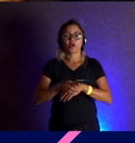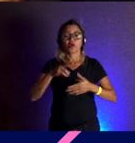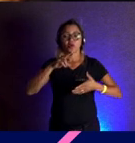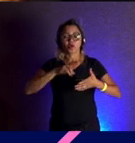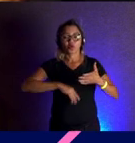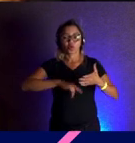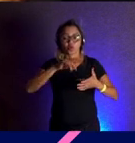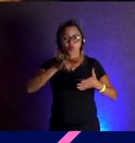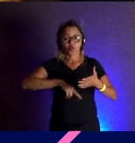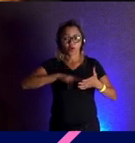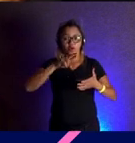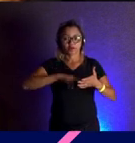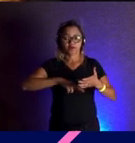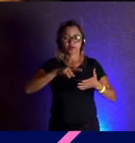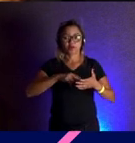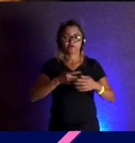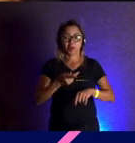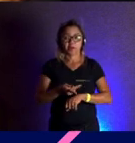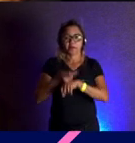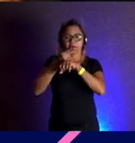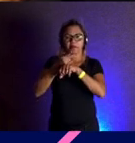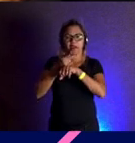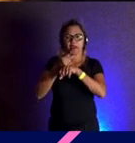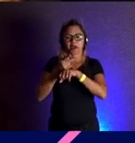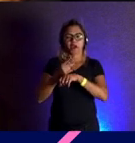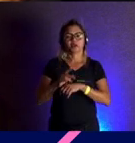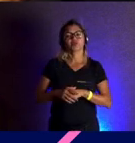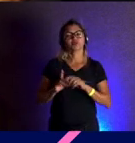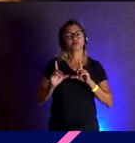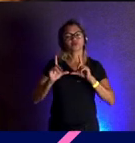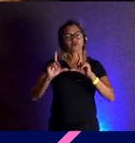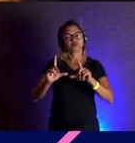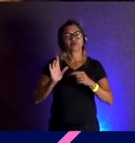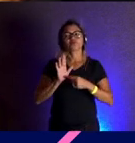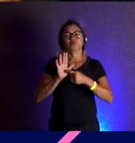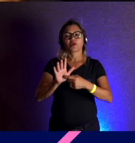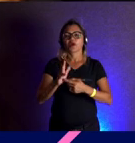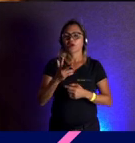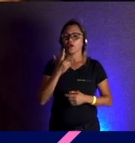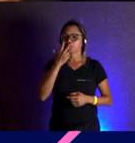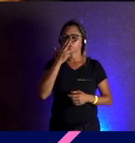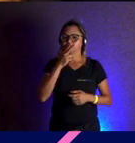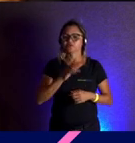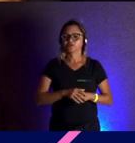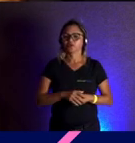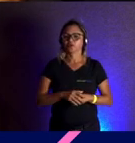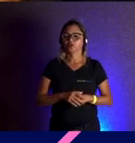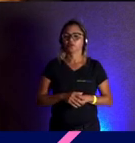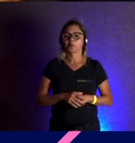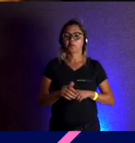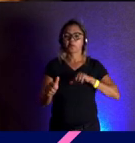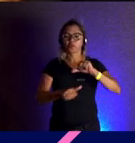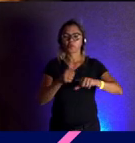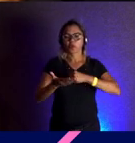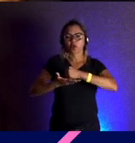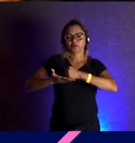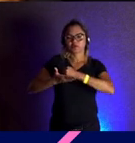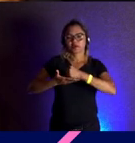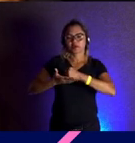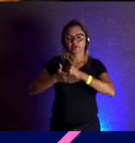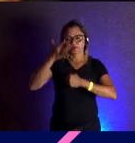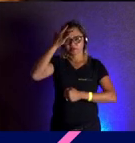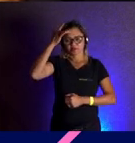ganhando, foi premiado e tal. Eu acho que foi quando chacoalhou as bases